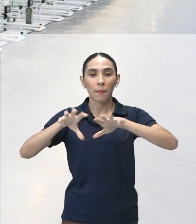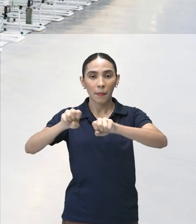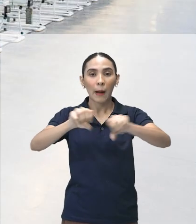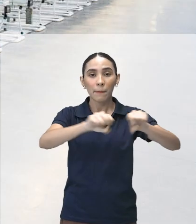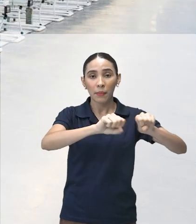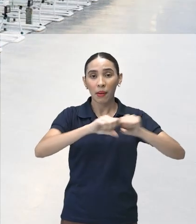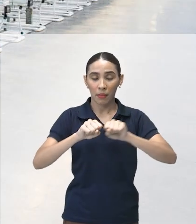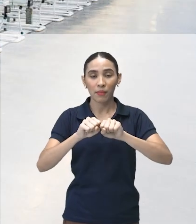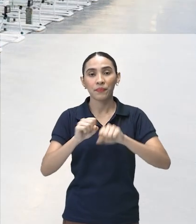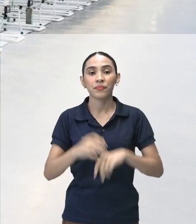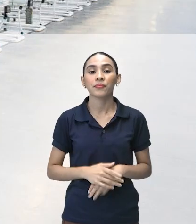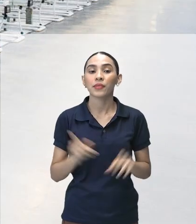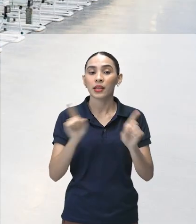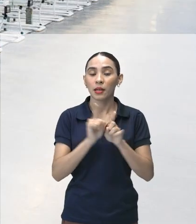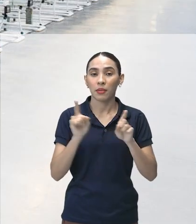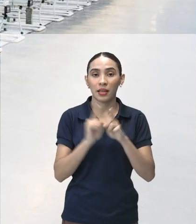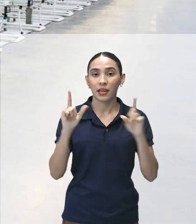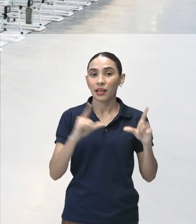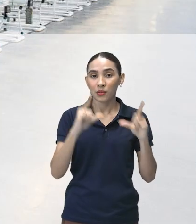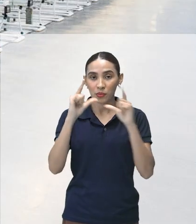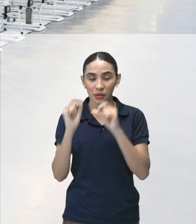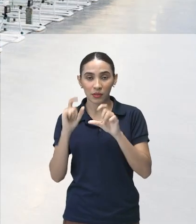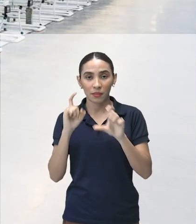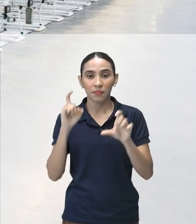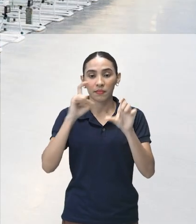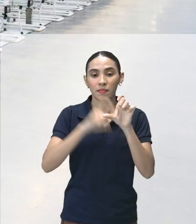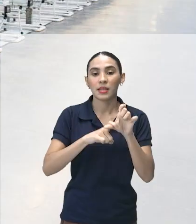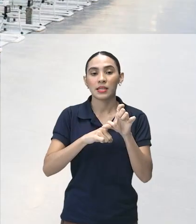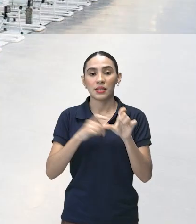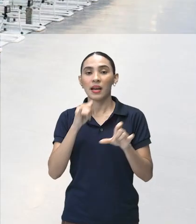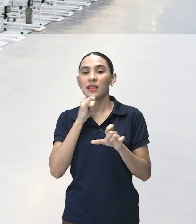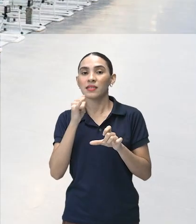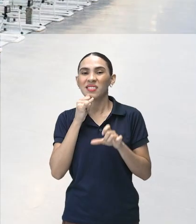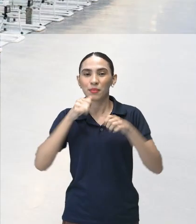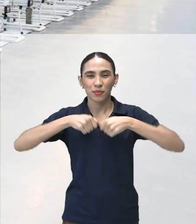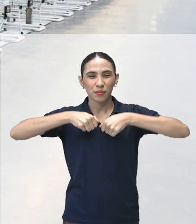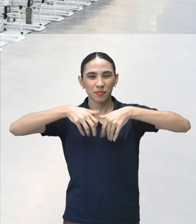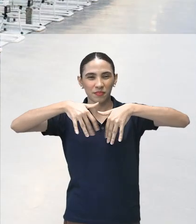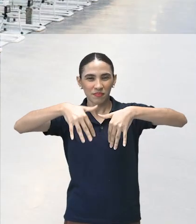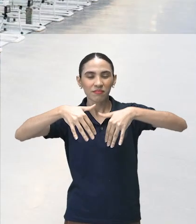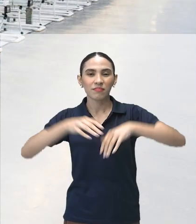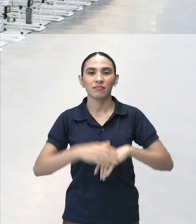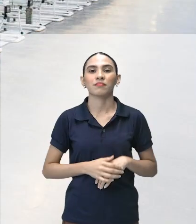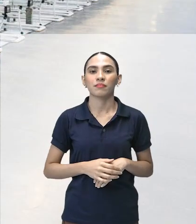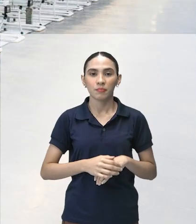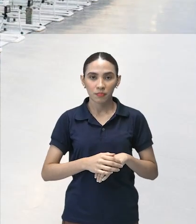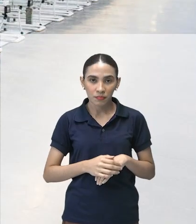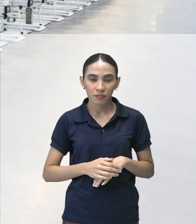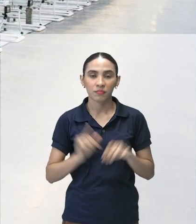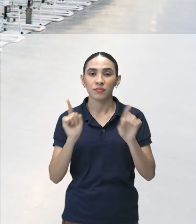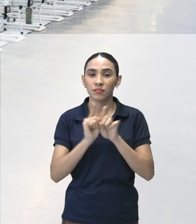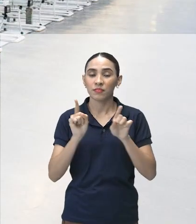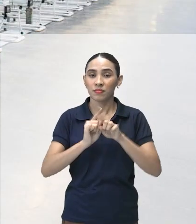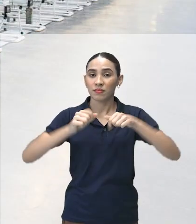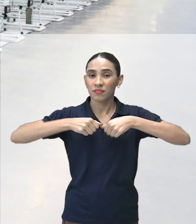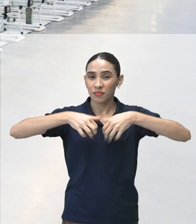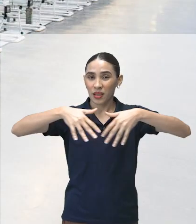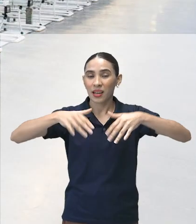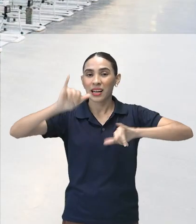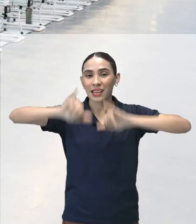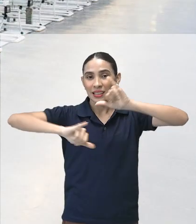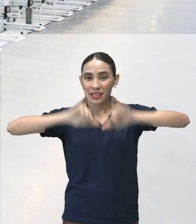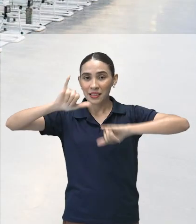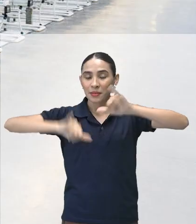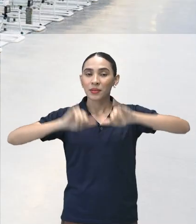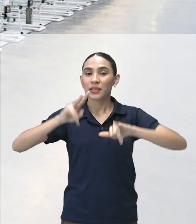colheitadeiras, né? E redução ali da dependência de pesticidas, de fertilizantes